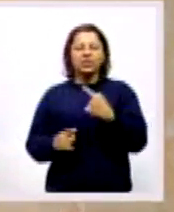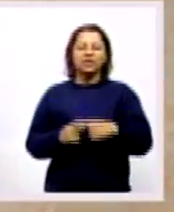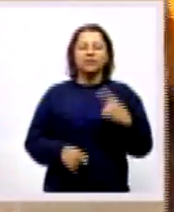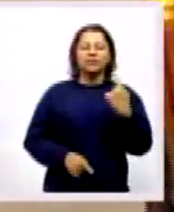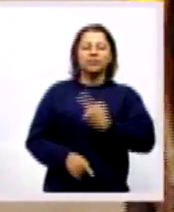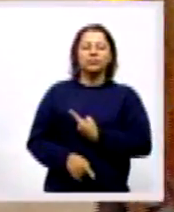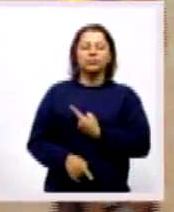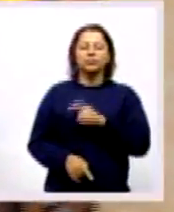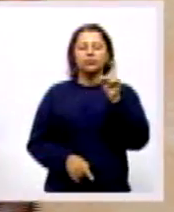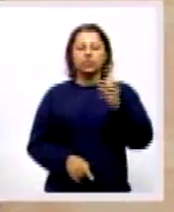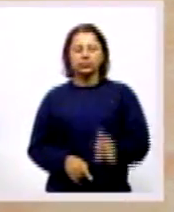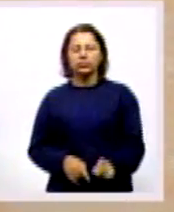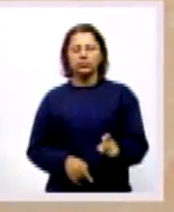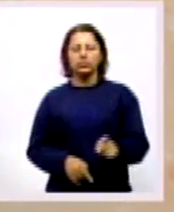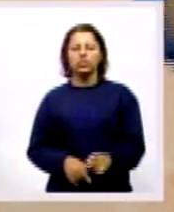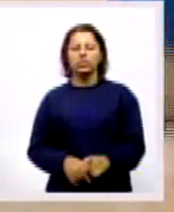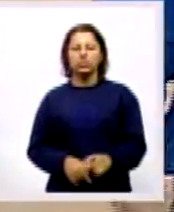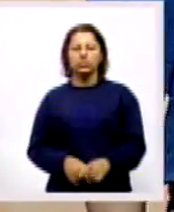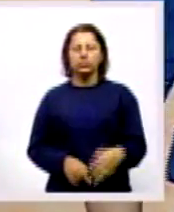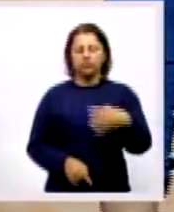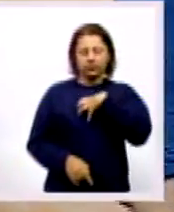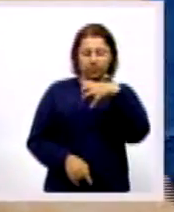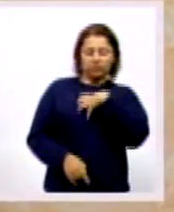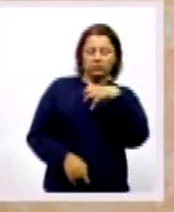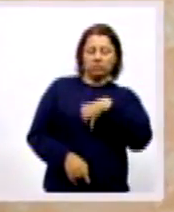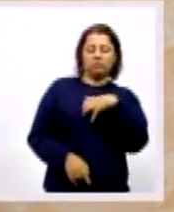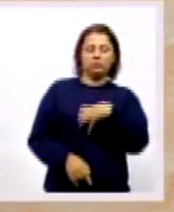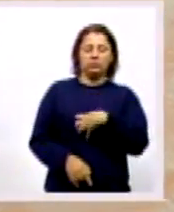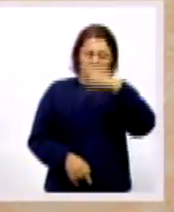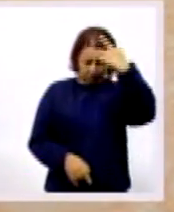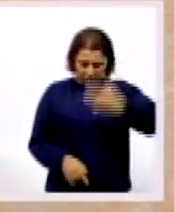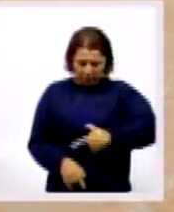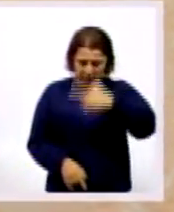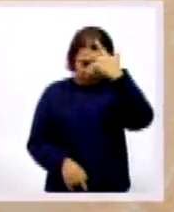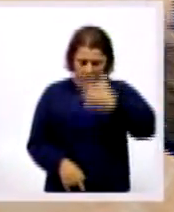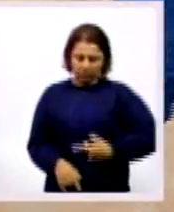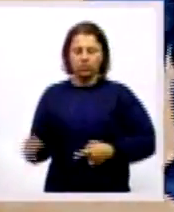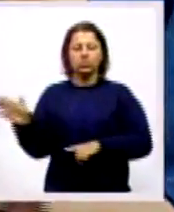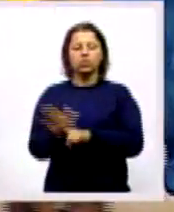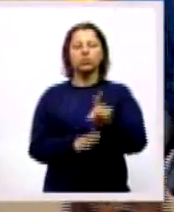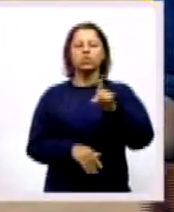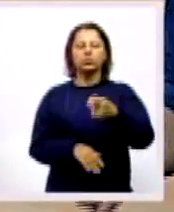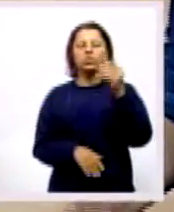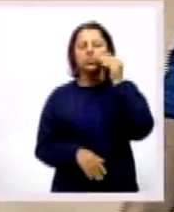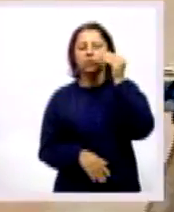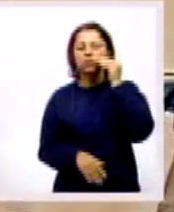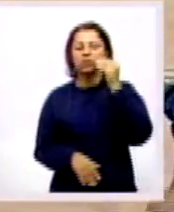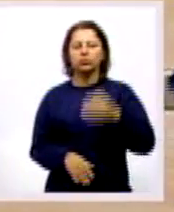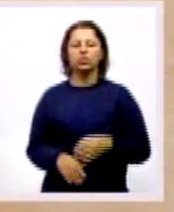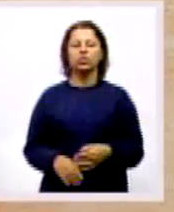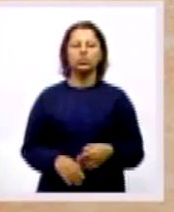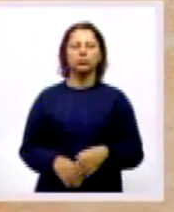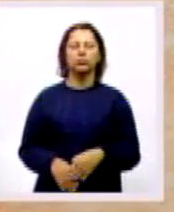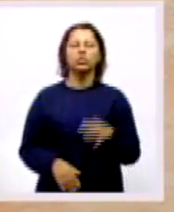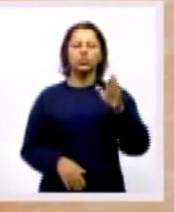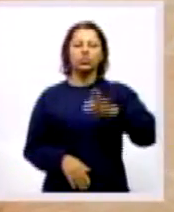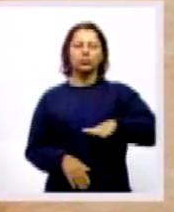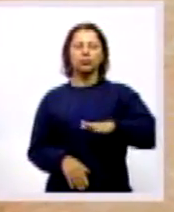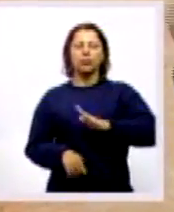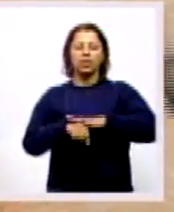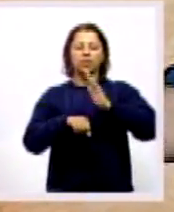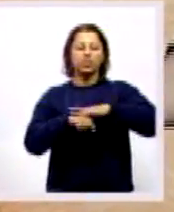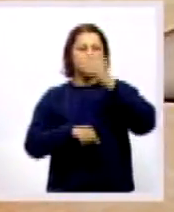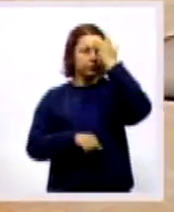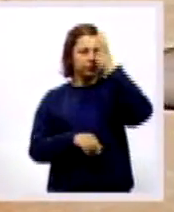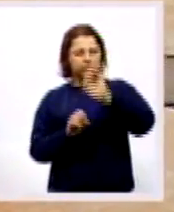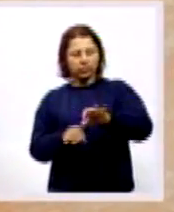nós somos dotados de espírito de onipotência. Ô gente, você já experimentou isso na carne. É muito mais fácil